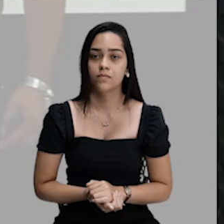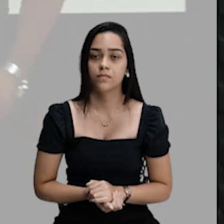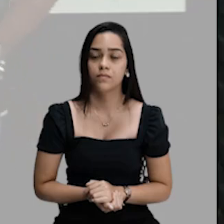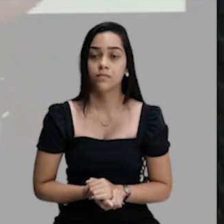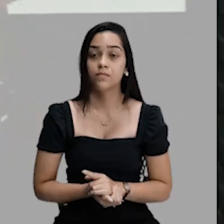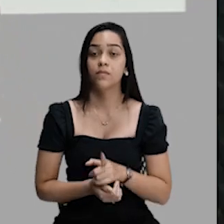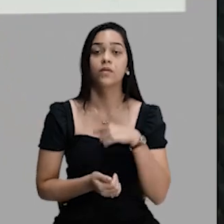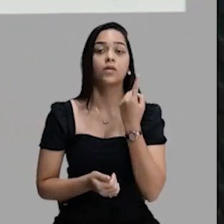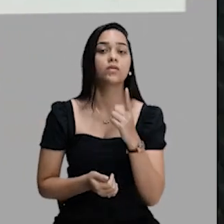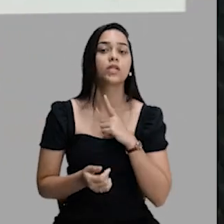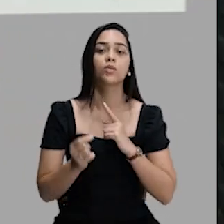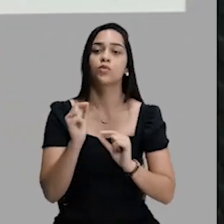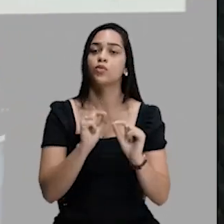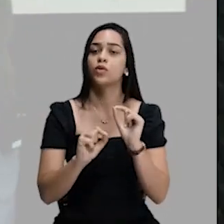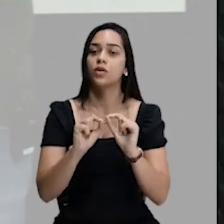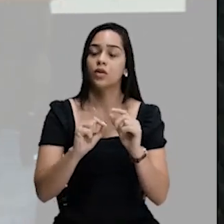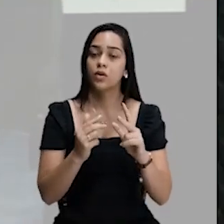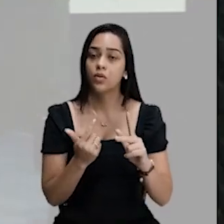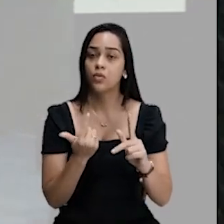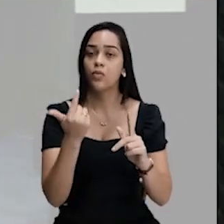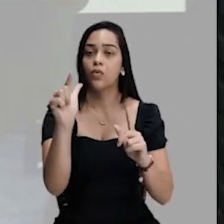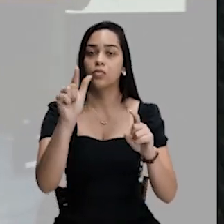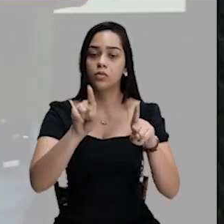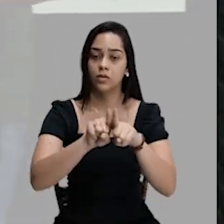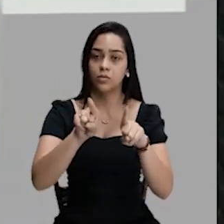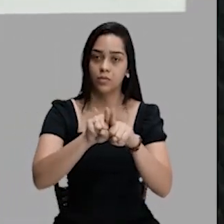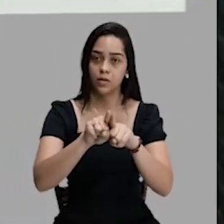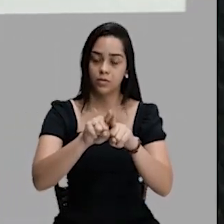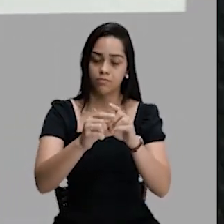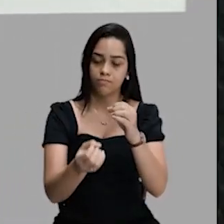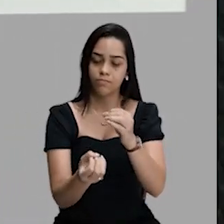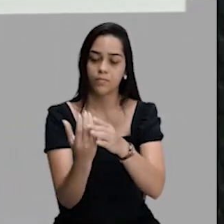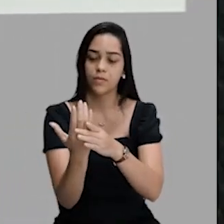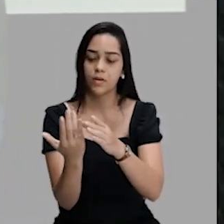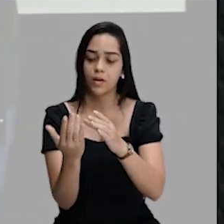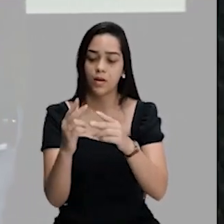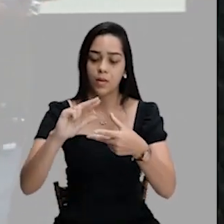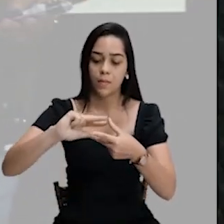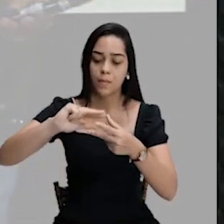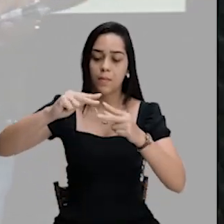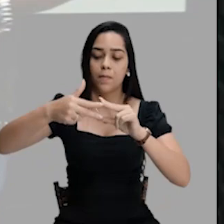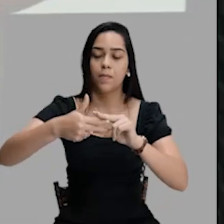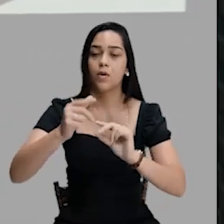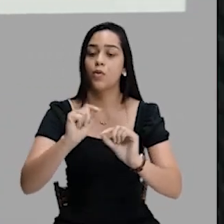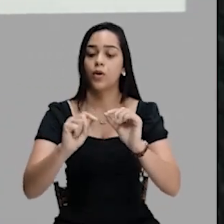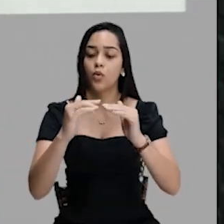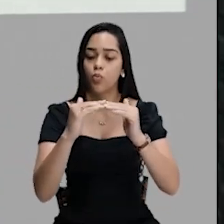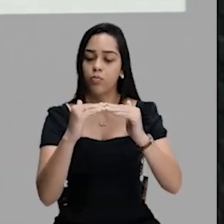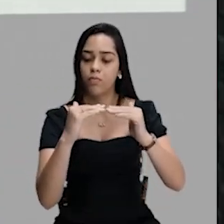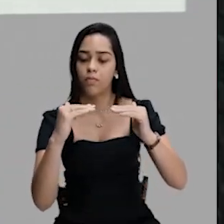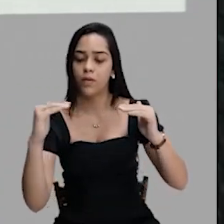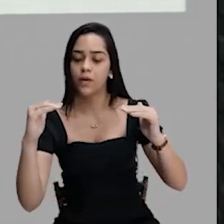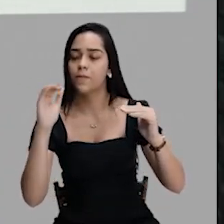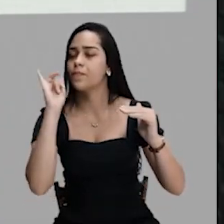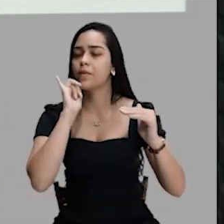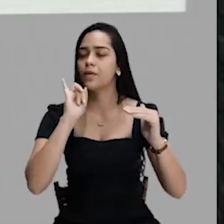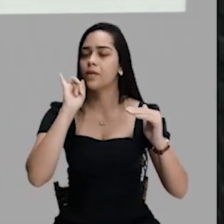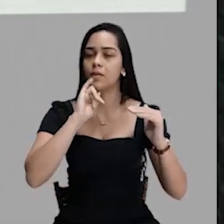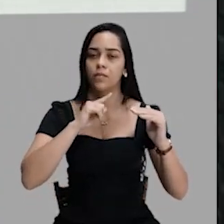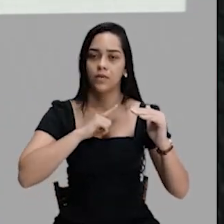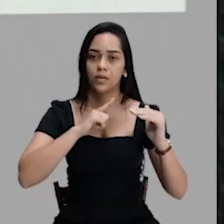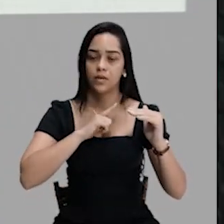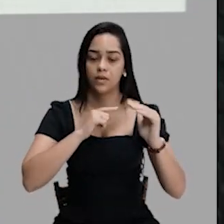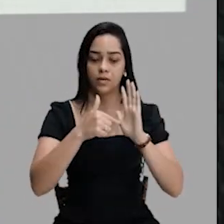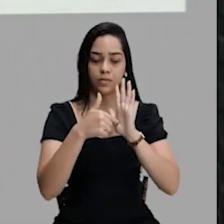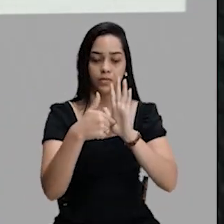E nós temos aqui, pessoal, outro elemento que vai formar o poliedro, que é o plano, não é isso? Ó, por exemplo, essa